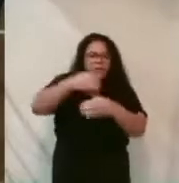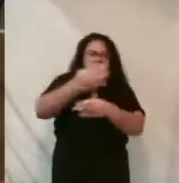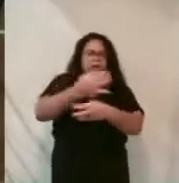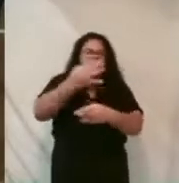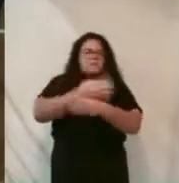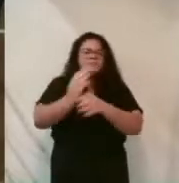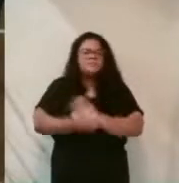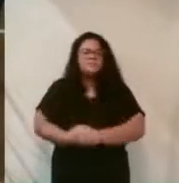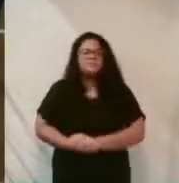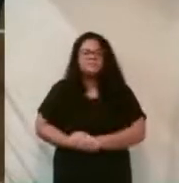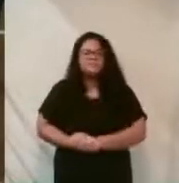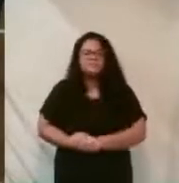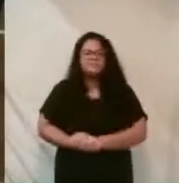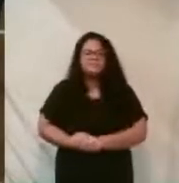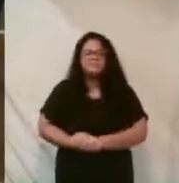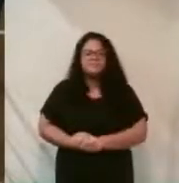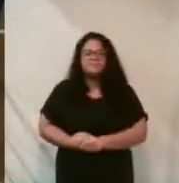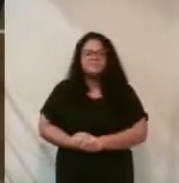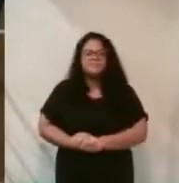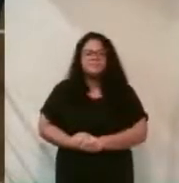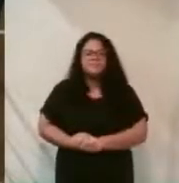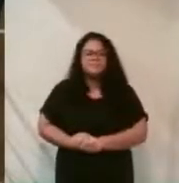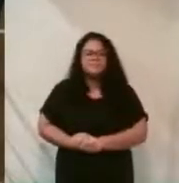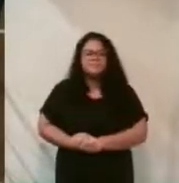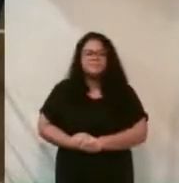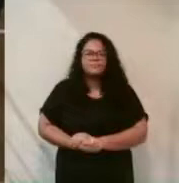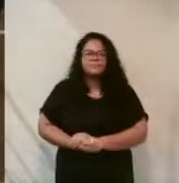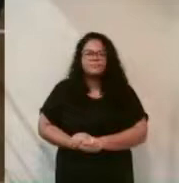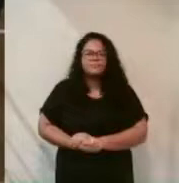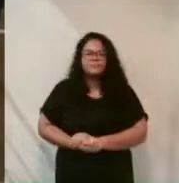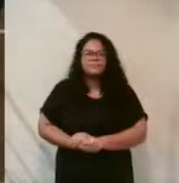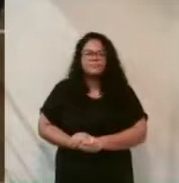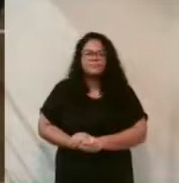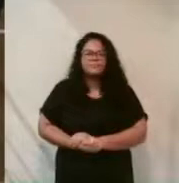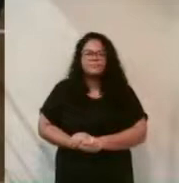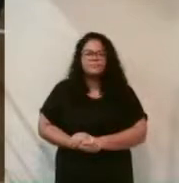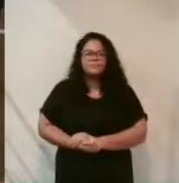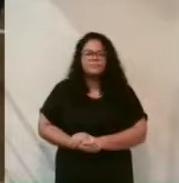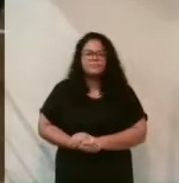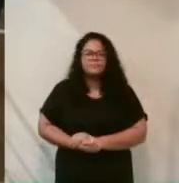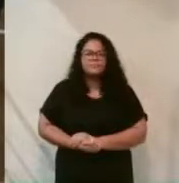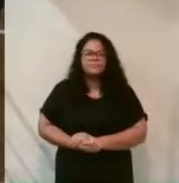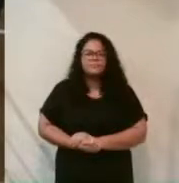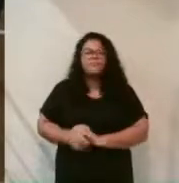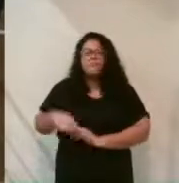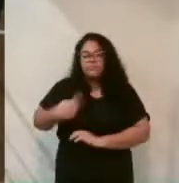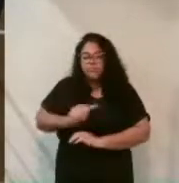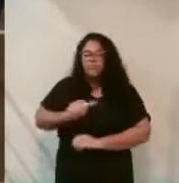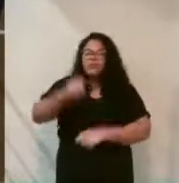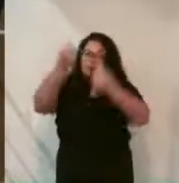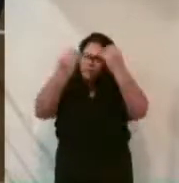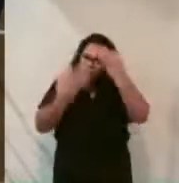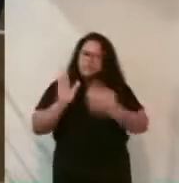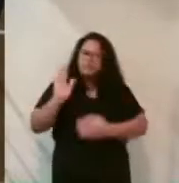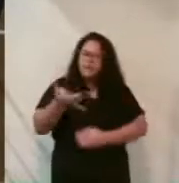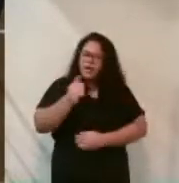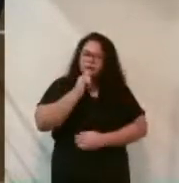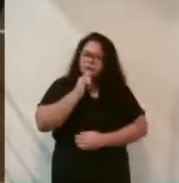recolhimento de todo o passivo, né? Então, isso foi bastante citado aqui, o Juliano citou,